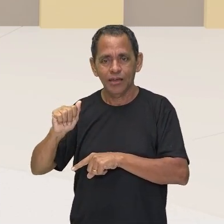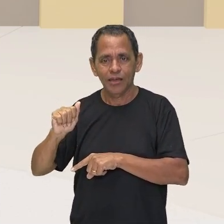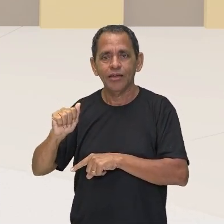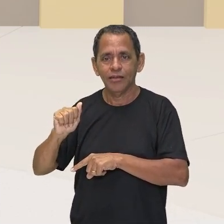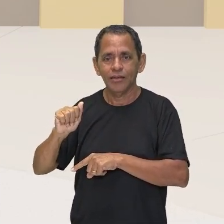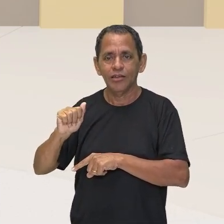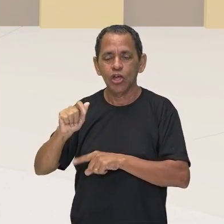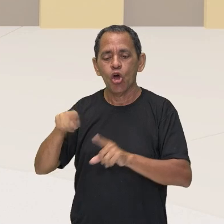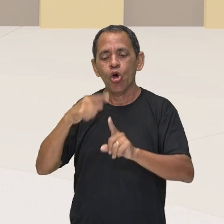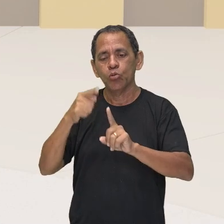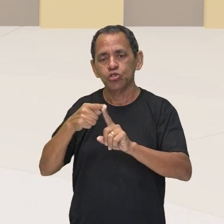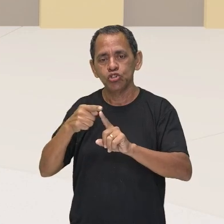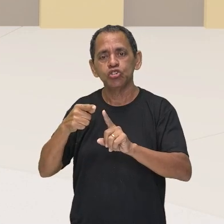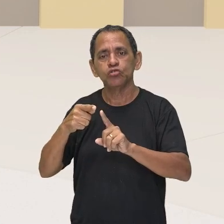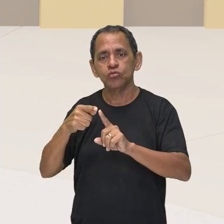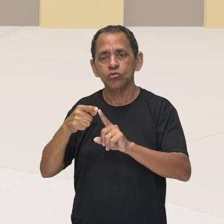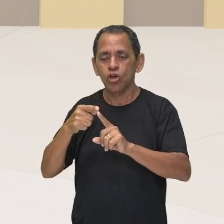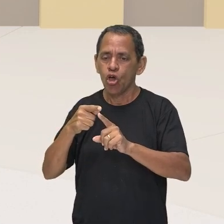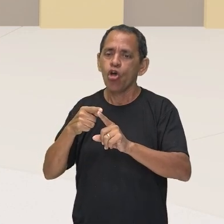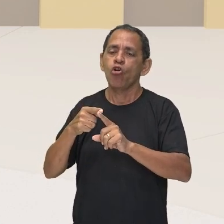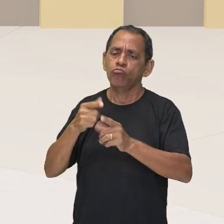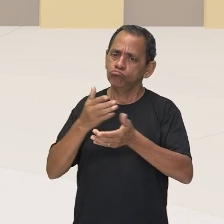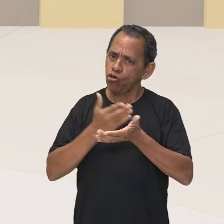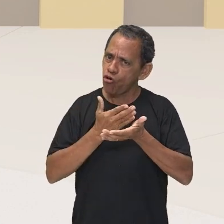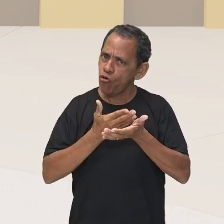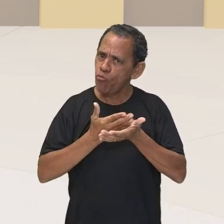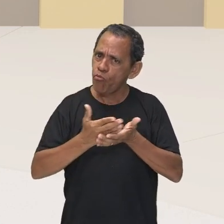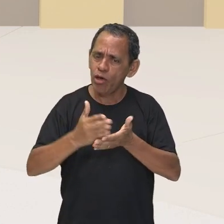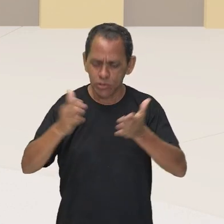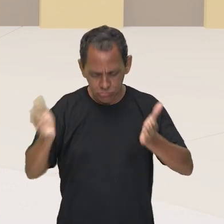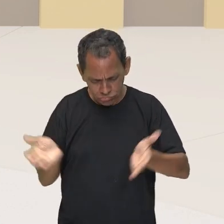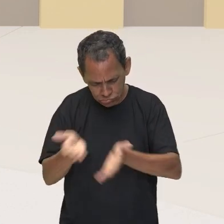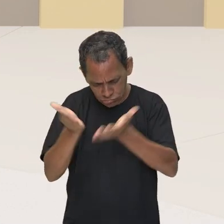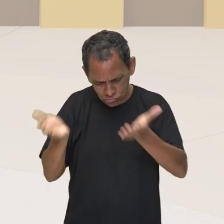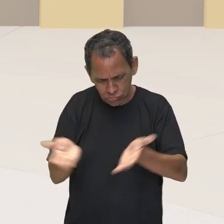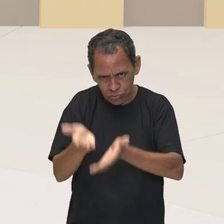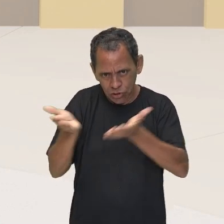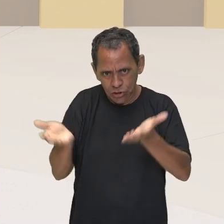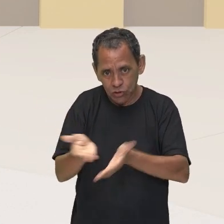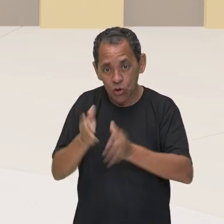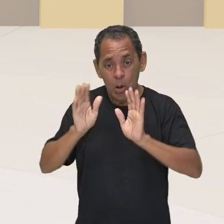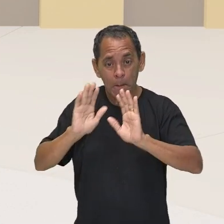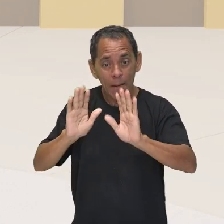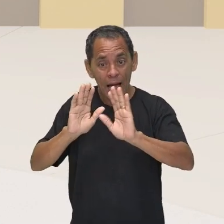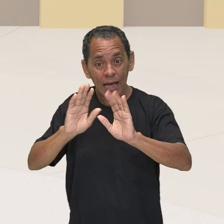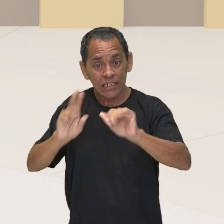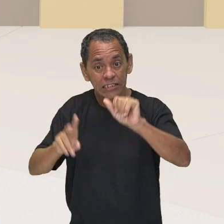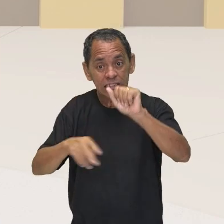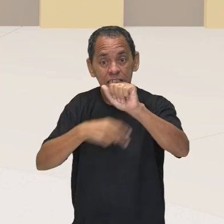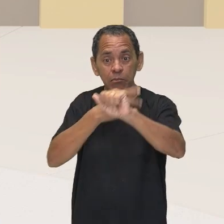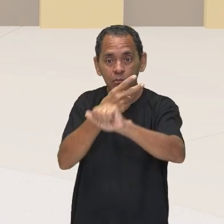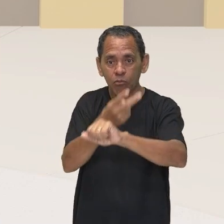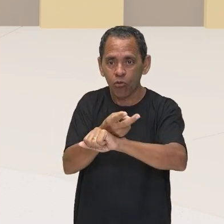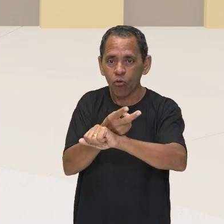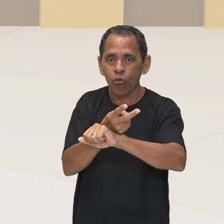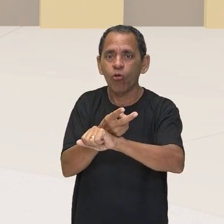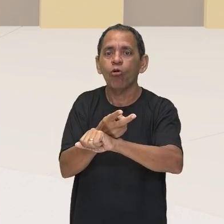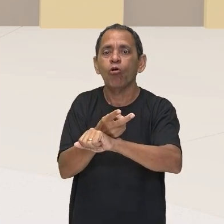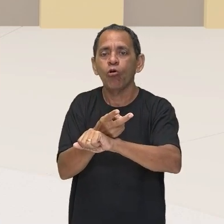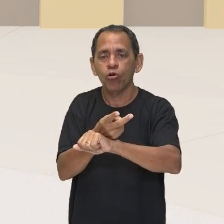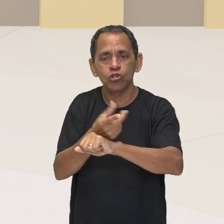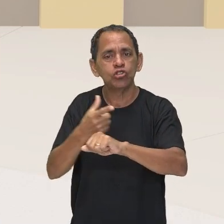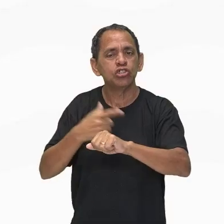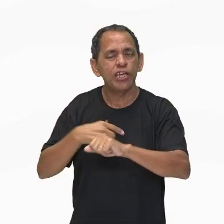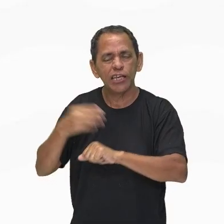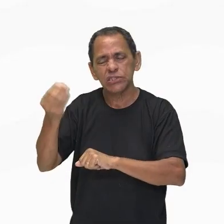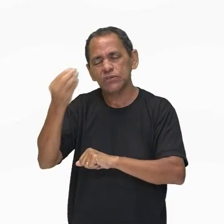gente inicia ali nos motivando com o intuito de alcançar alguma coisa. E eu vou mostrar para vocês duas formas